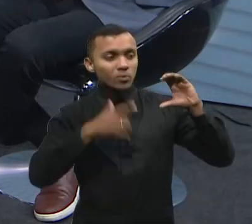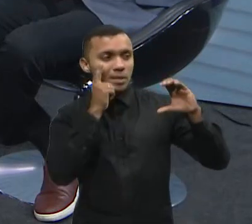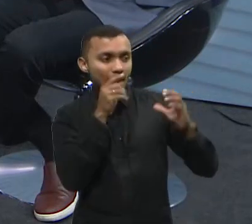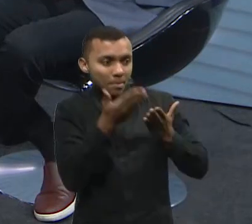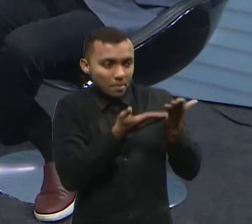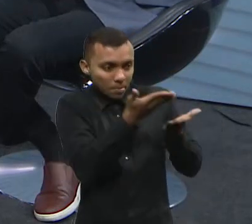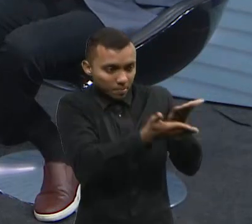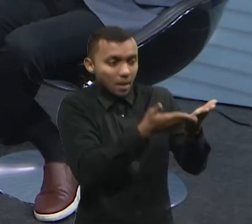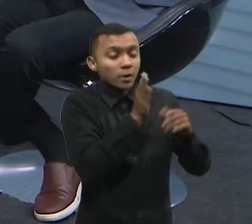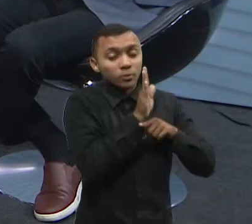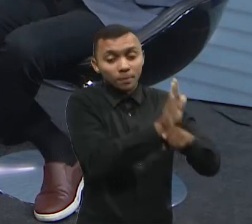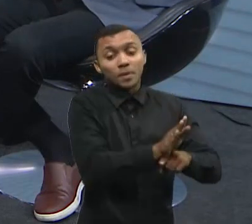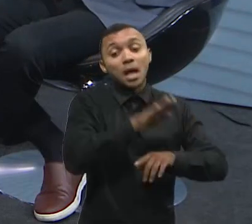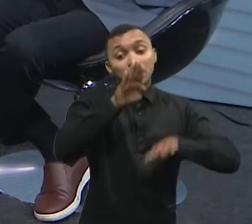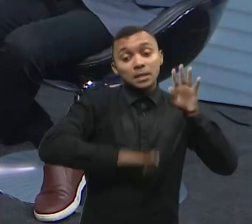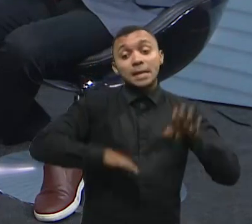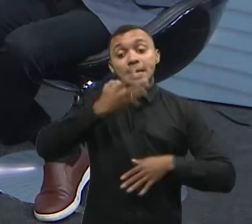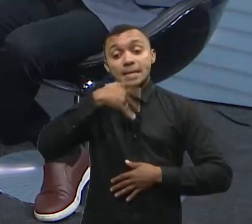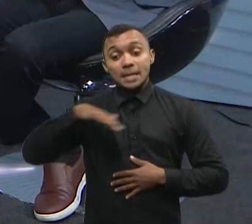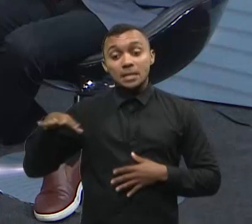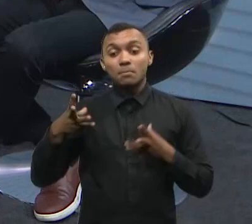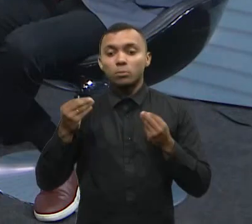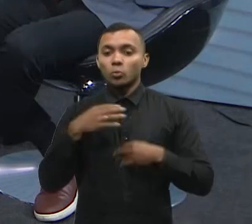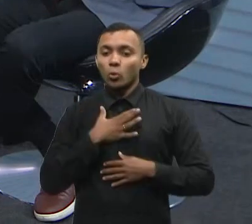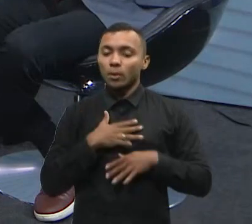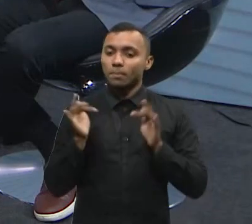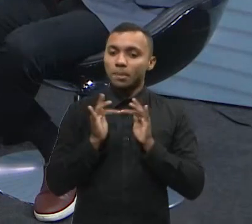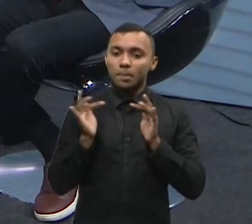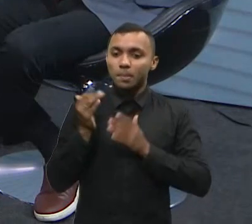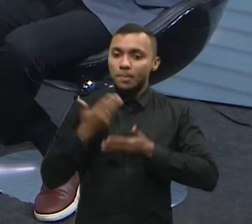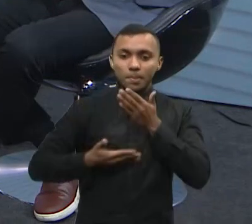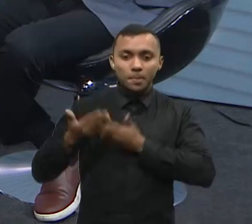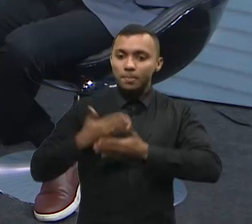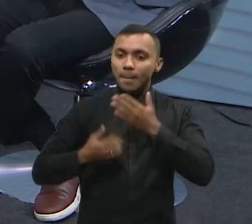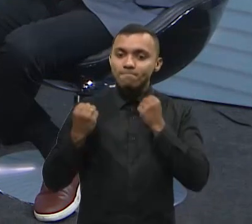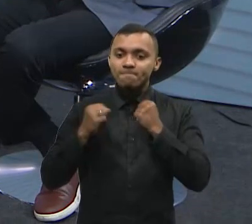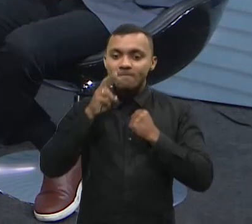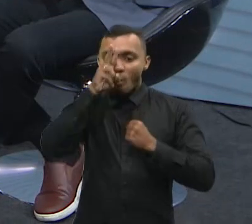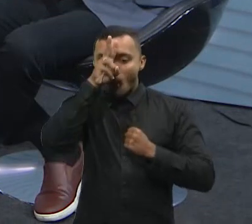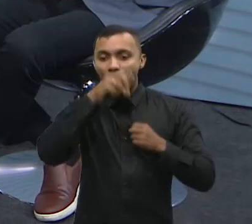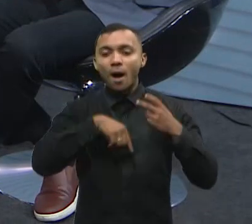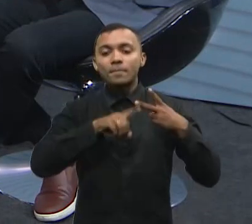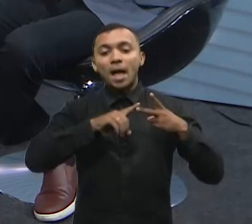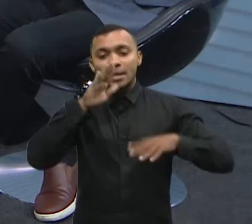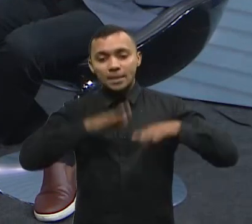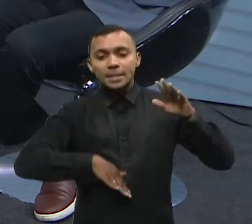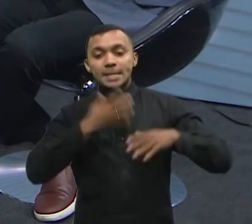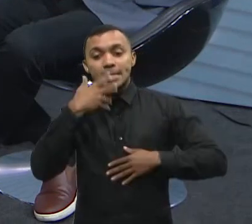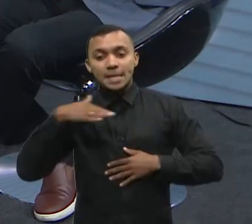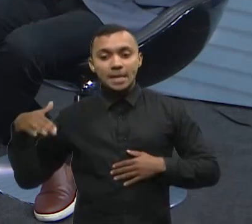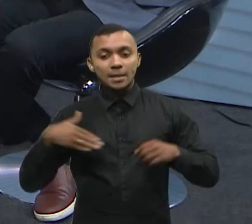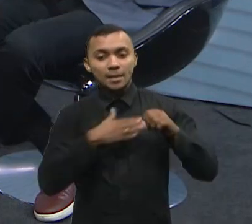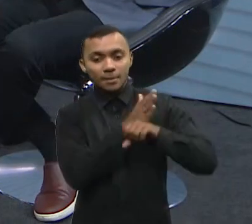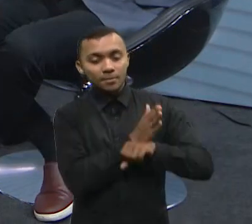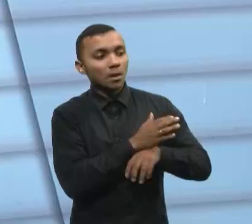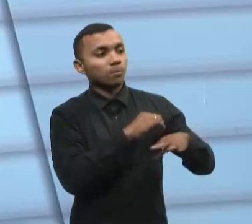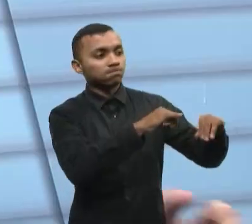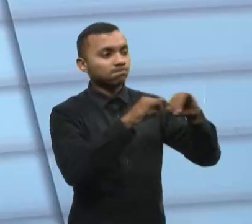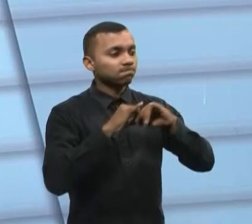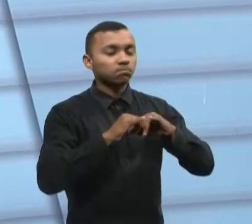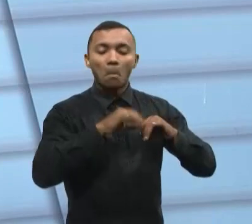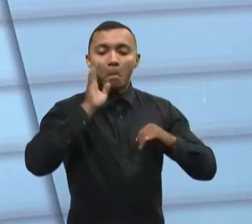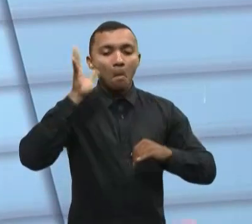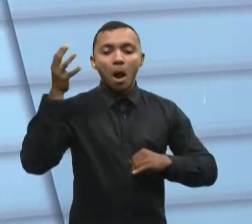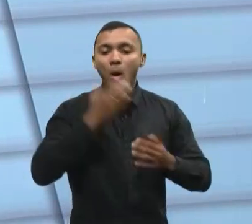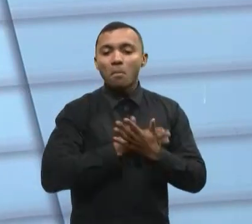disso, né? Tem criança que se beneficia muito de um tato profundo. Então, tem criança que entra no supermercado, fica desorganizada, se joga no chão com